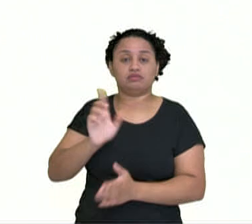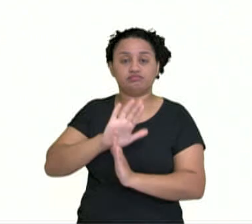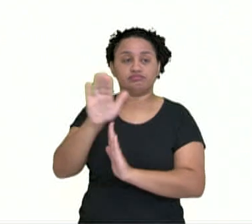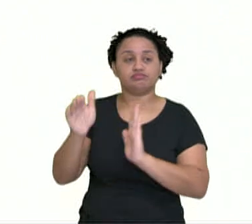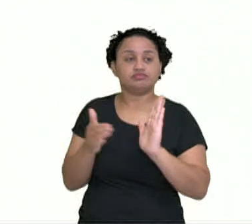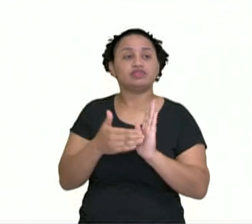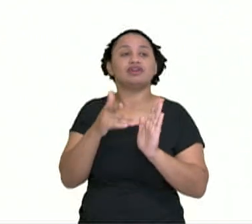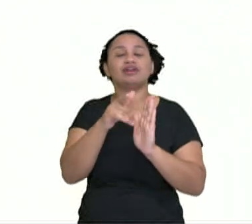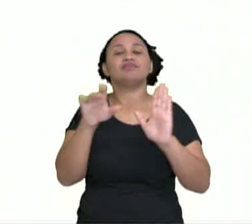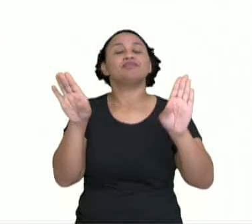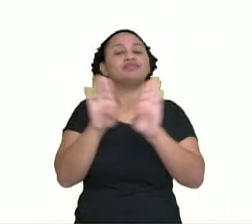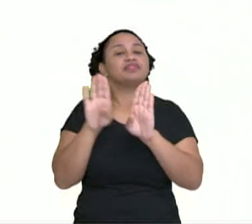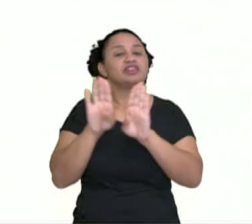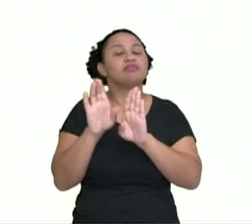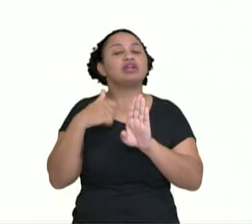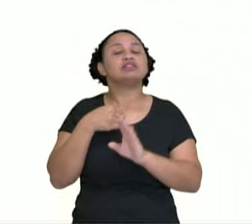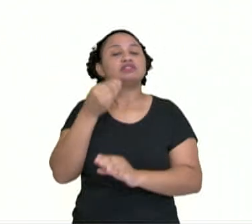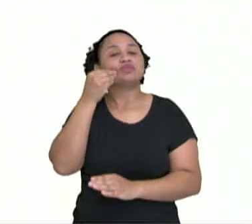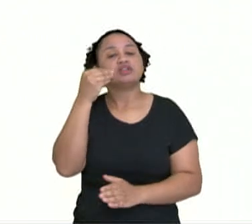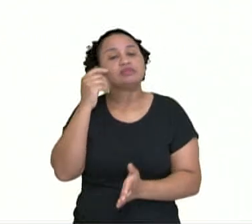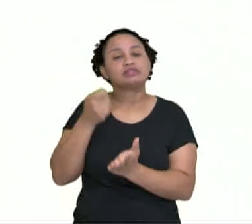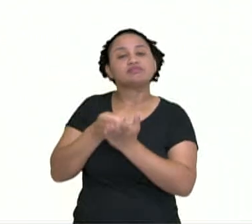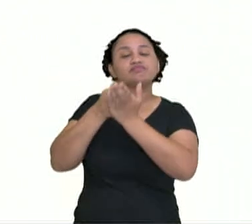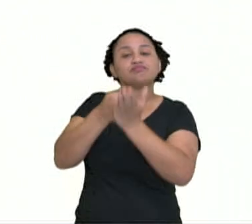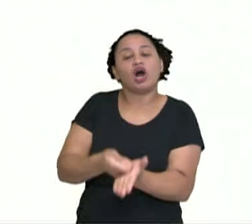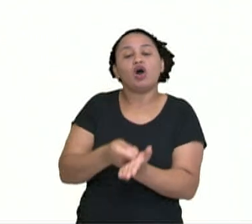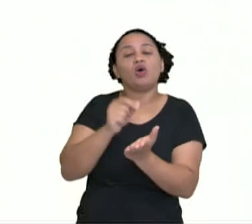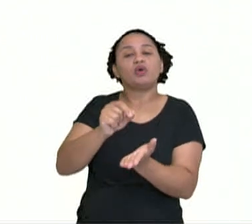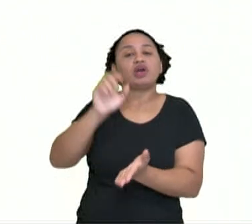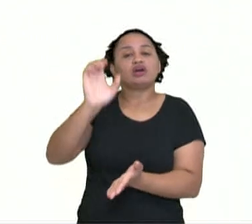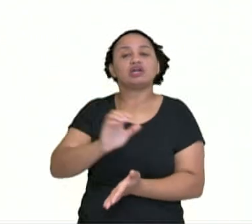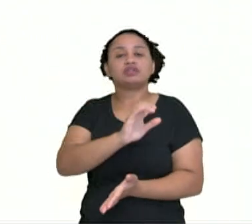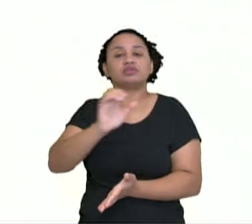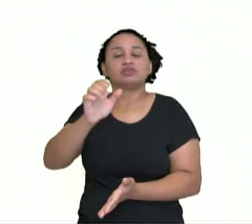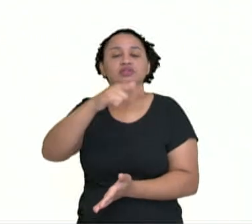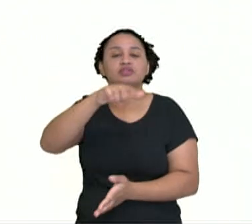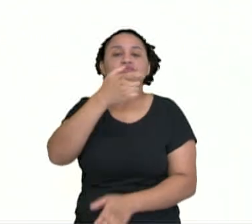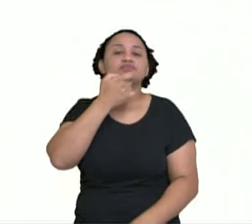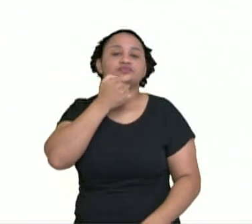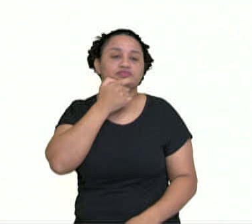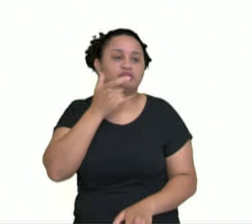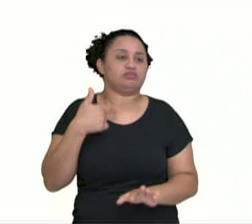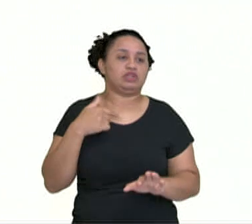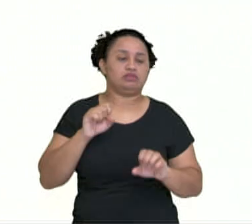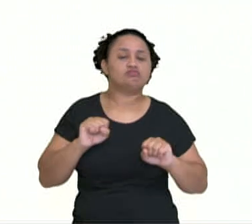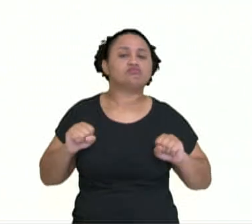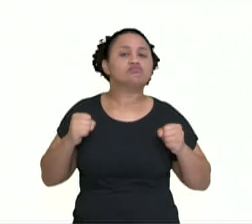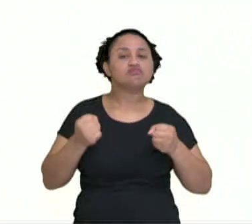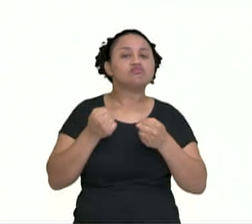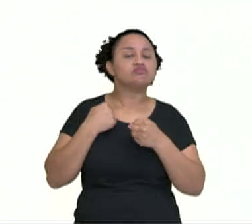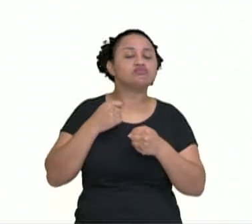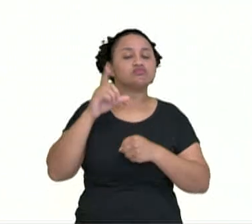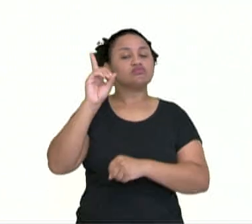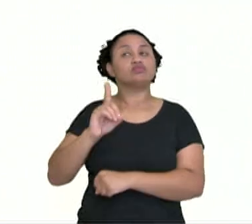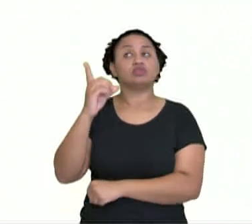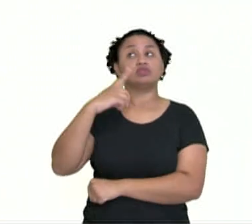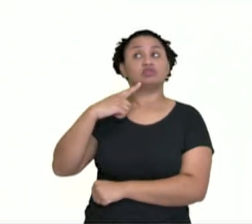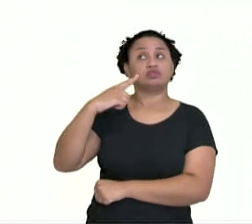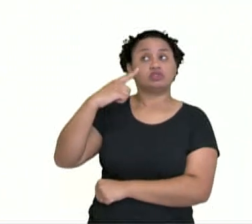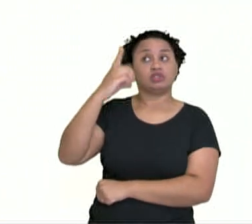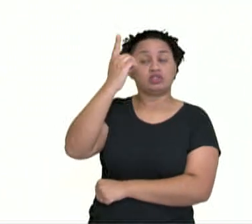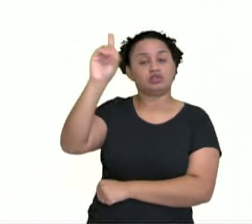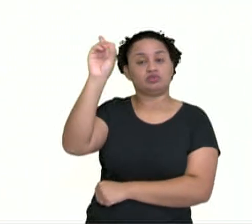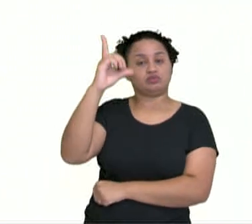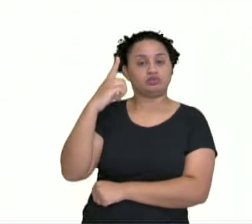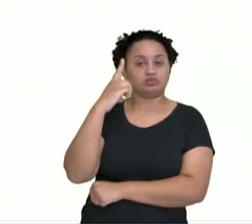Ele vai tentar impor o catolicismo na Inglaterra, vai defender esse direito divino e vai se aliar a